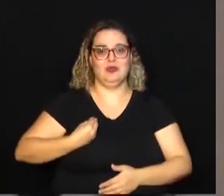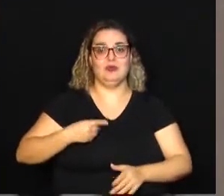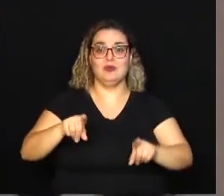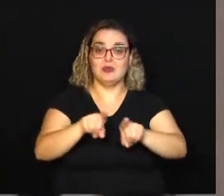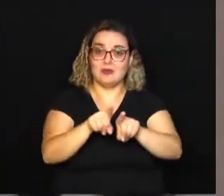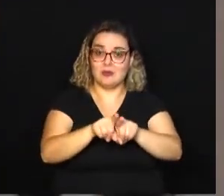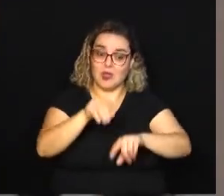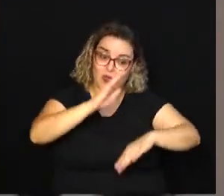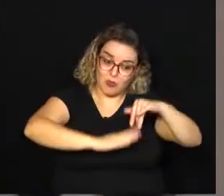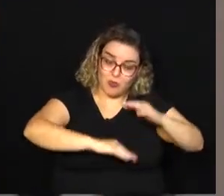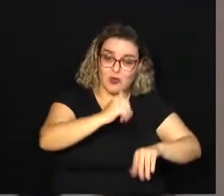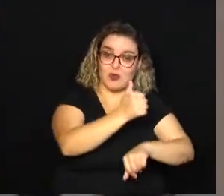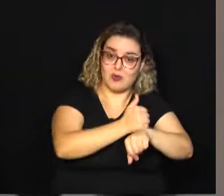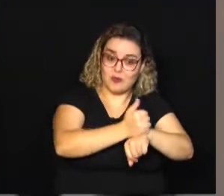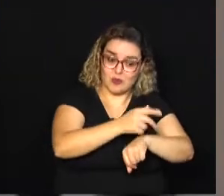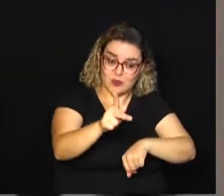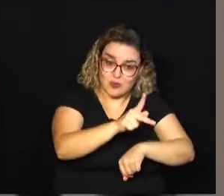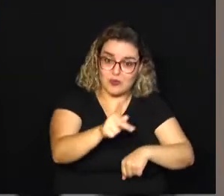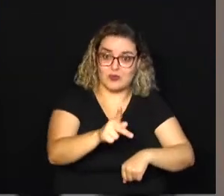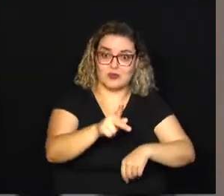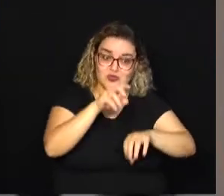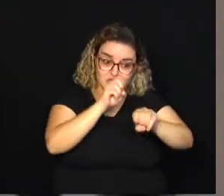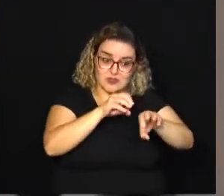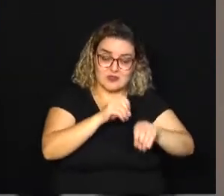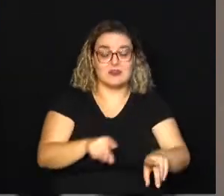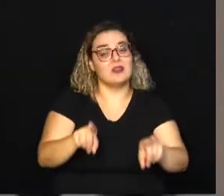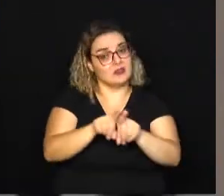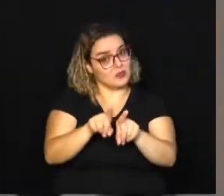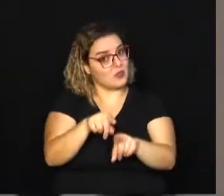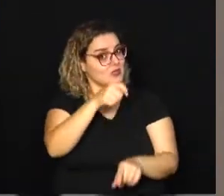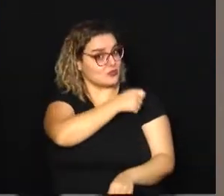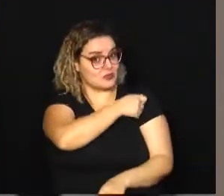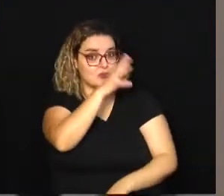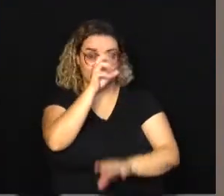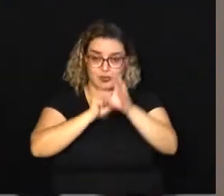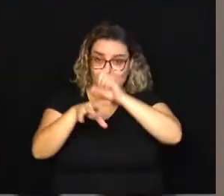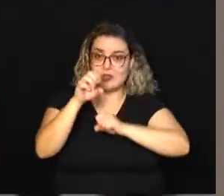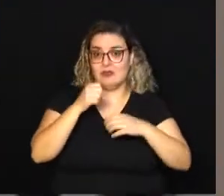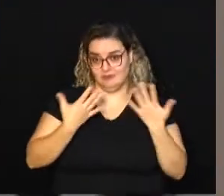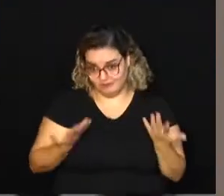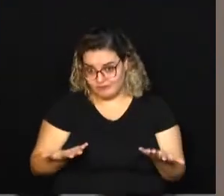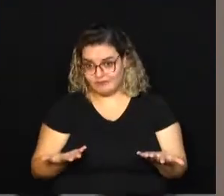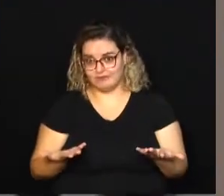a condição dos alunos de aprender. E,